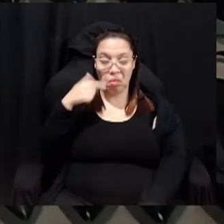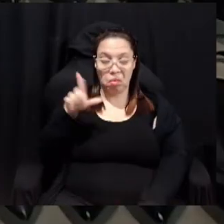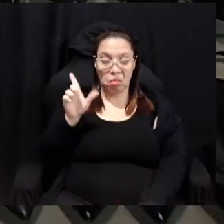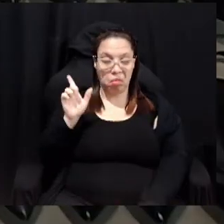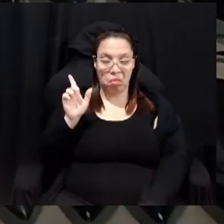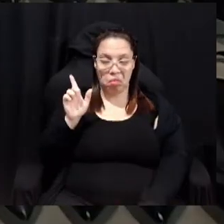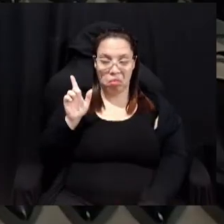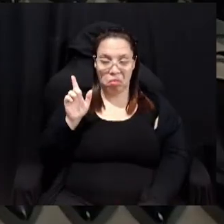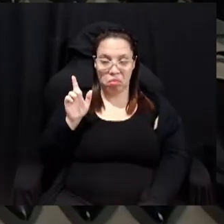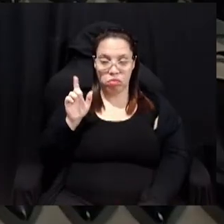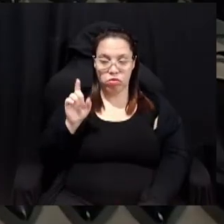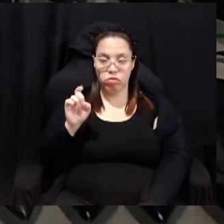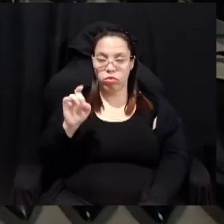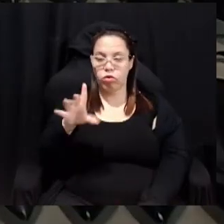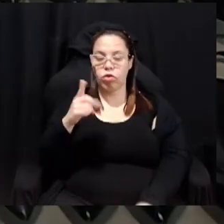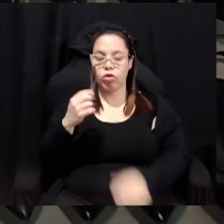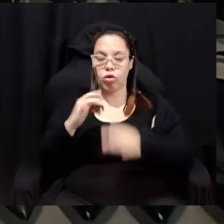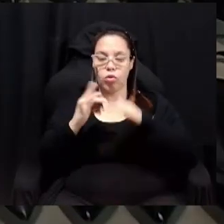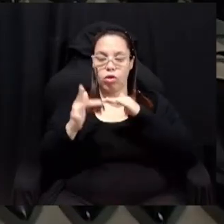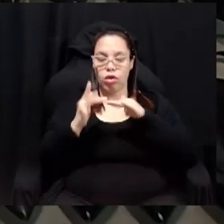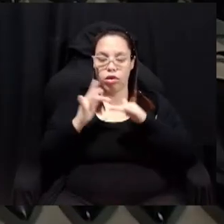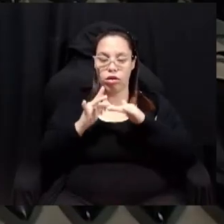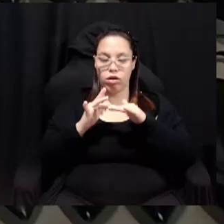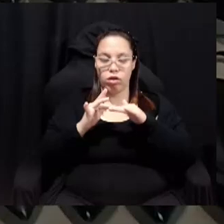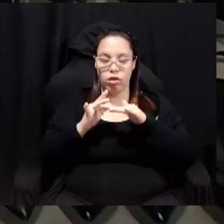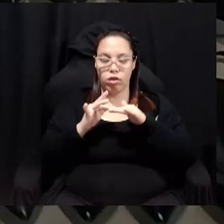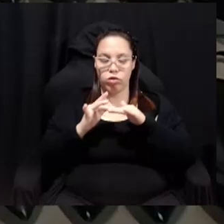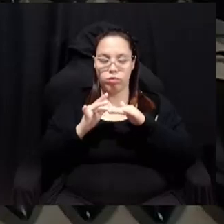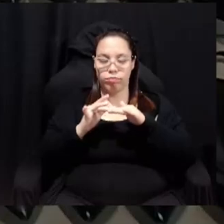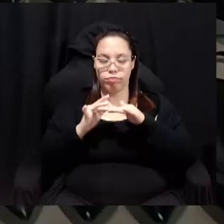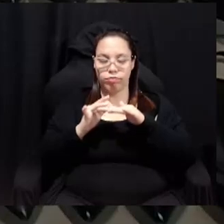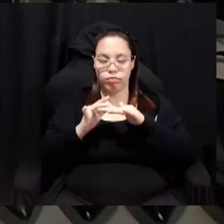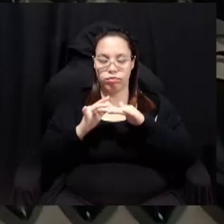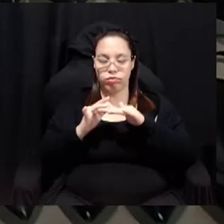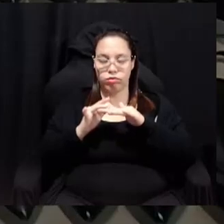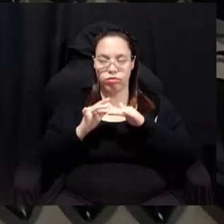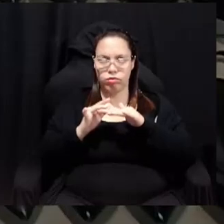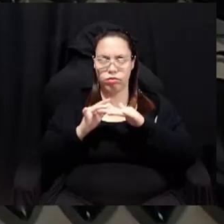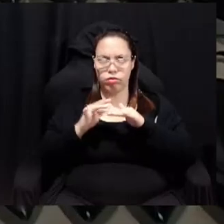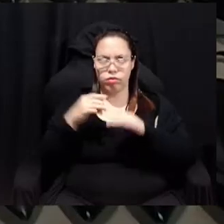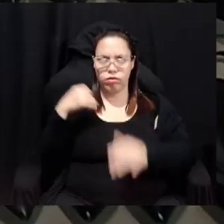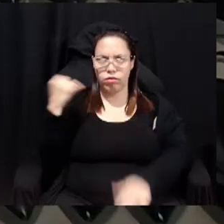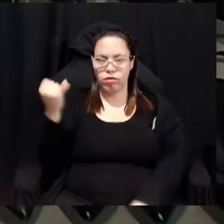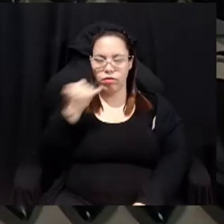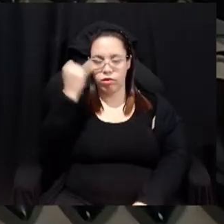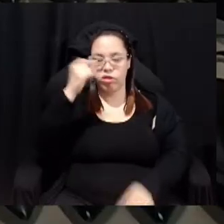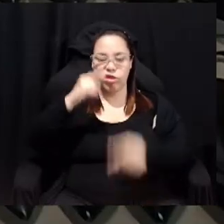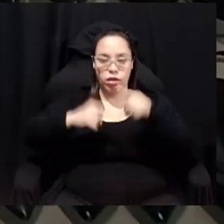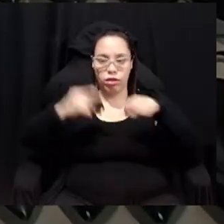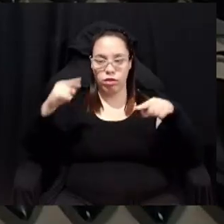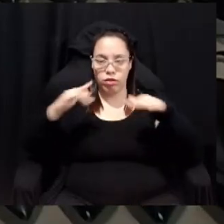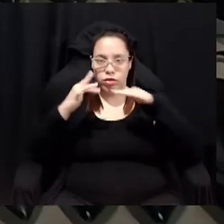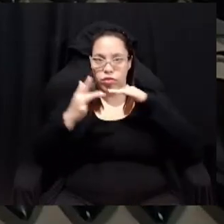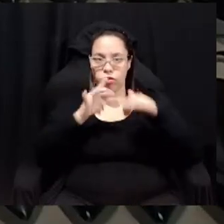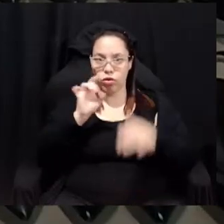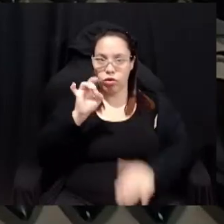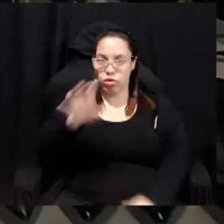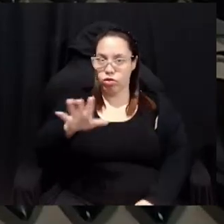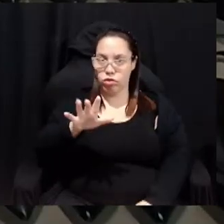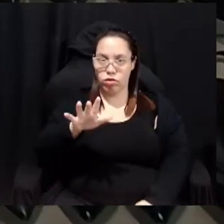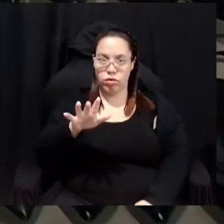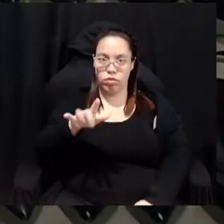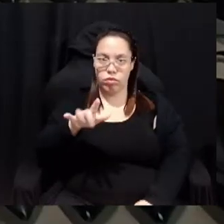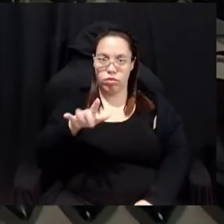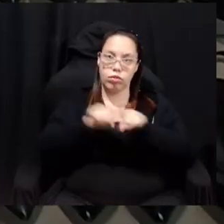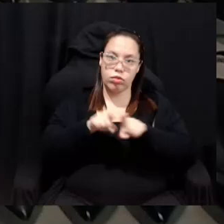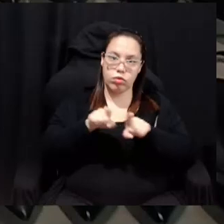só. Eu vejo essa pluralidade, né? A importância de ter diversas redes. Eu não digo só a rede social, mas também de ter um